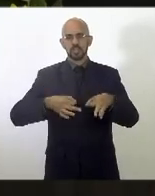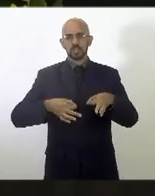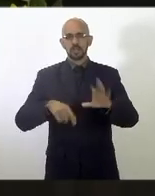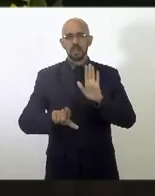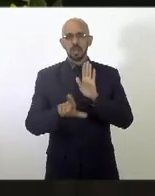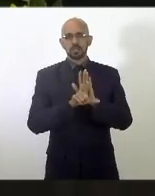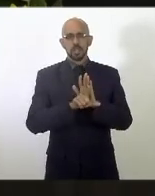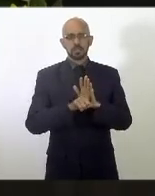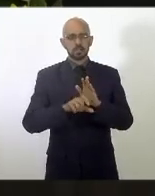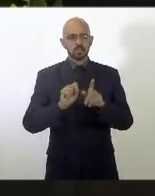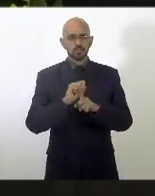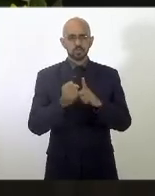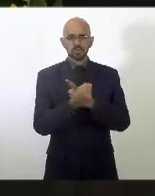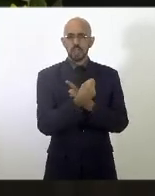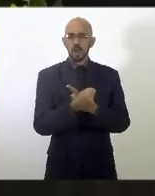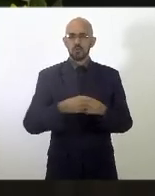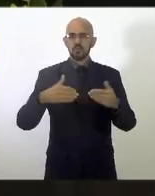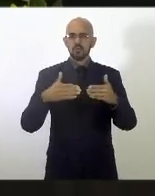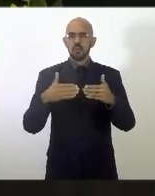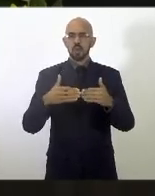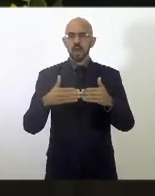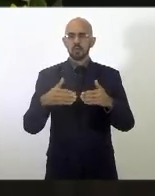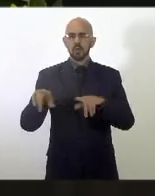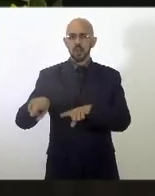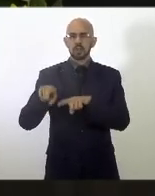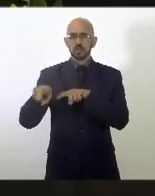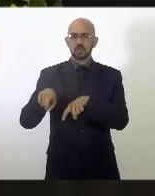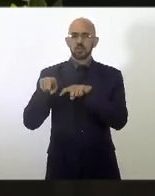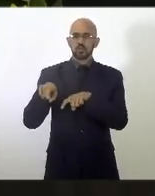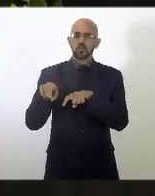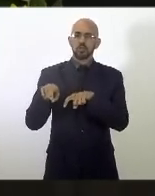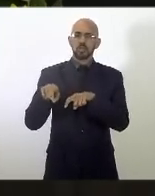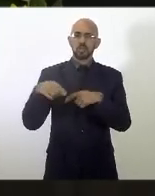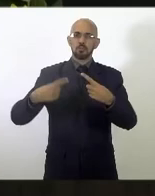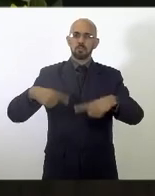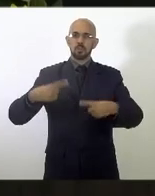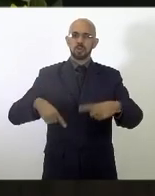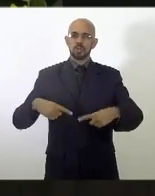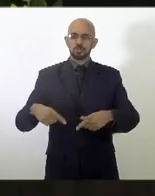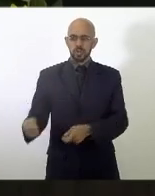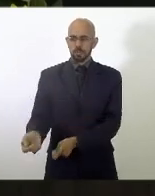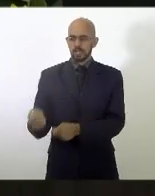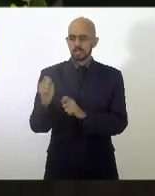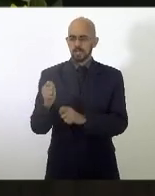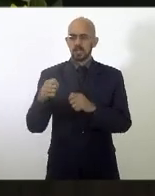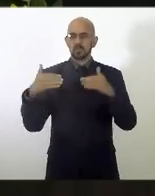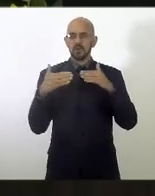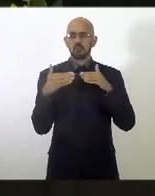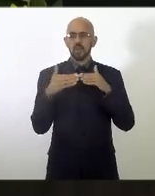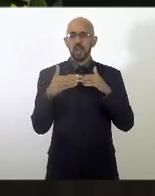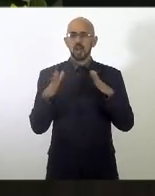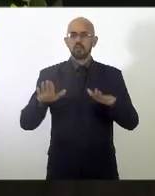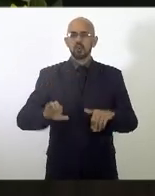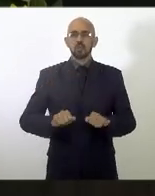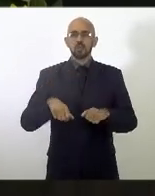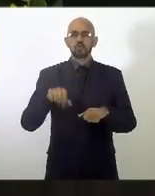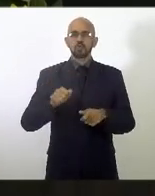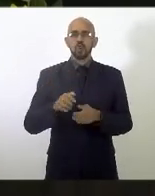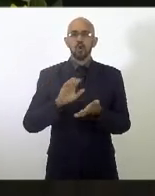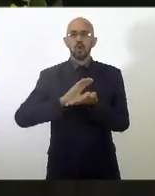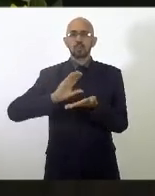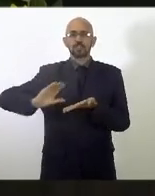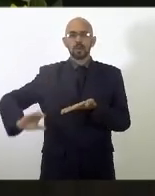e Seguridade Social, favorável. De Agricultura, Pecuária, Política Rural, Agrária e Pesqueira, favorável. De Saúde, favorável. De Orçamento,